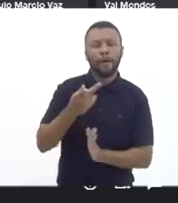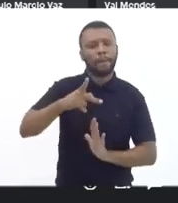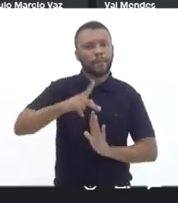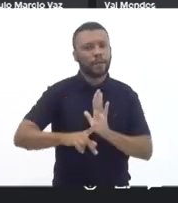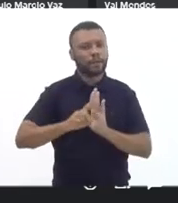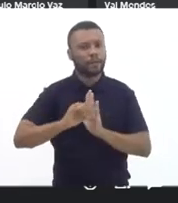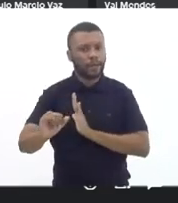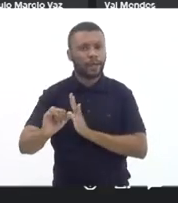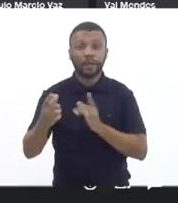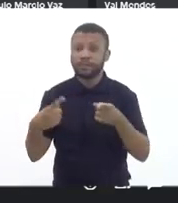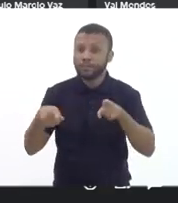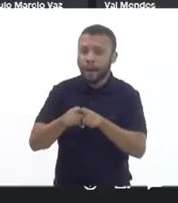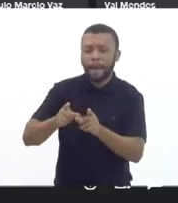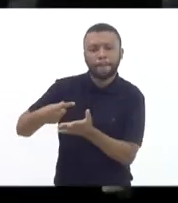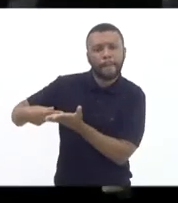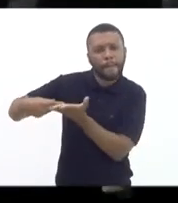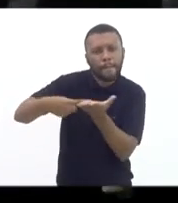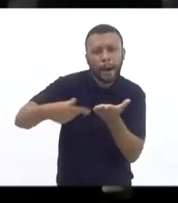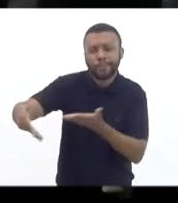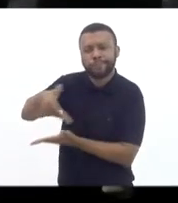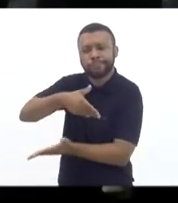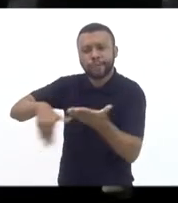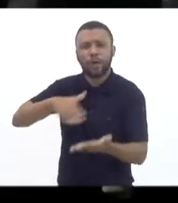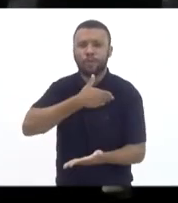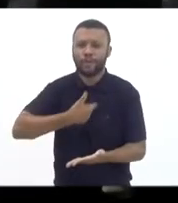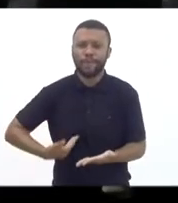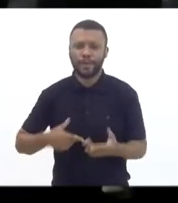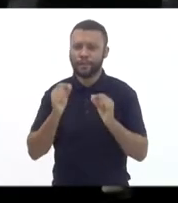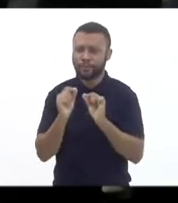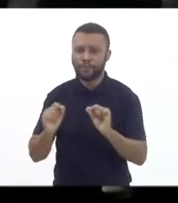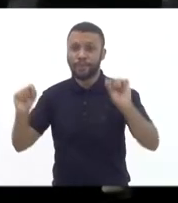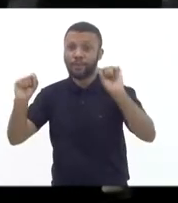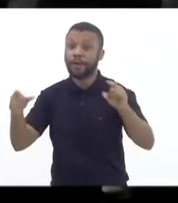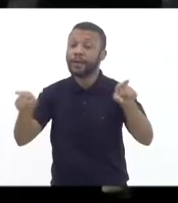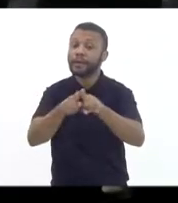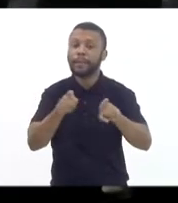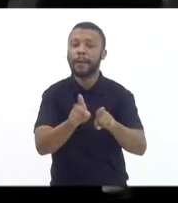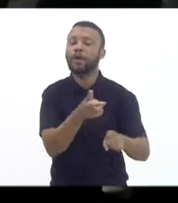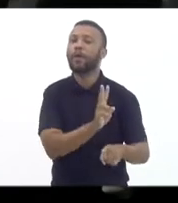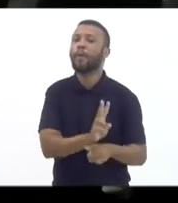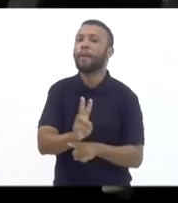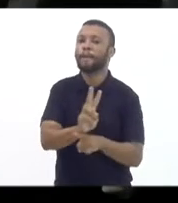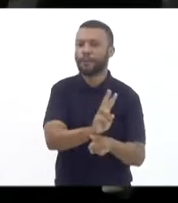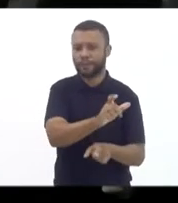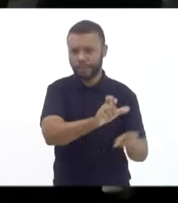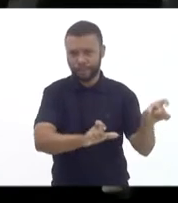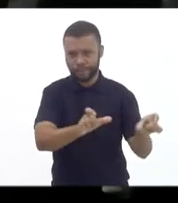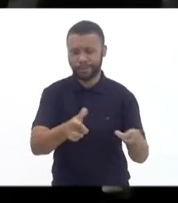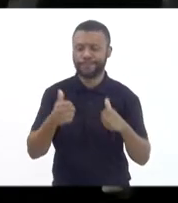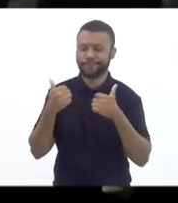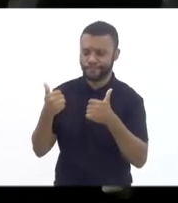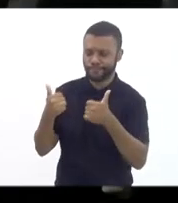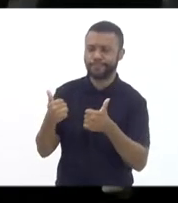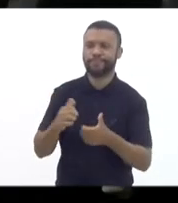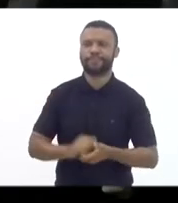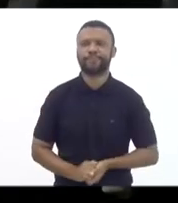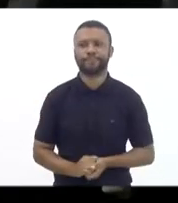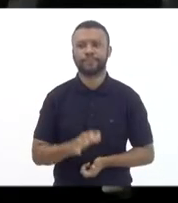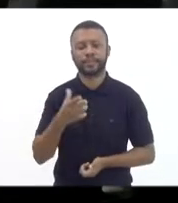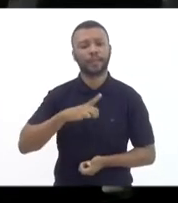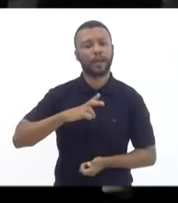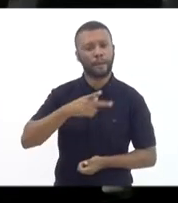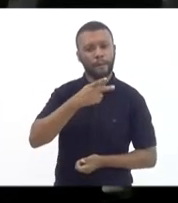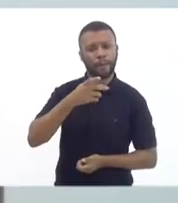os protetores. Obrigado, deputado. Obrigado. Carlos Mink. Vamos sim, vamos, se Deus quiser. Tem o André, nosso presidente, como